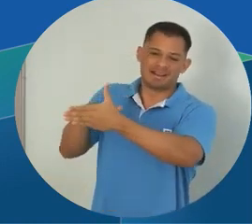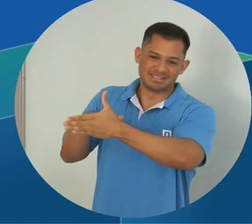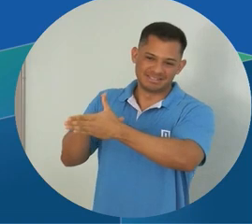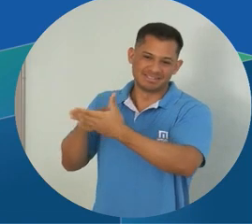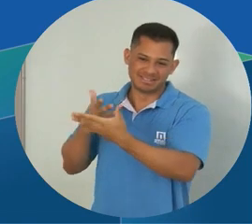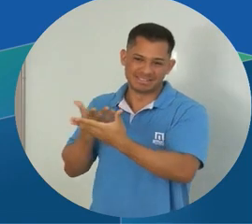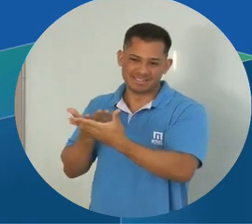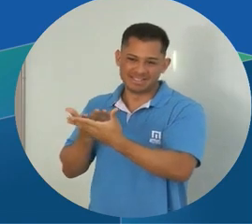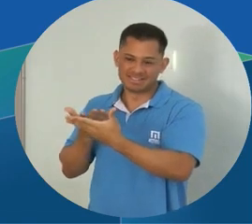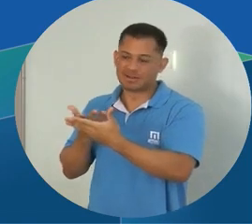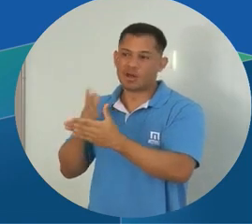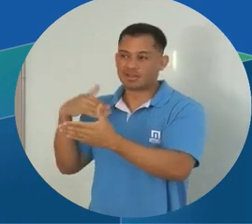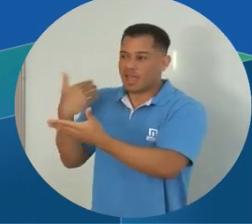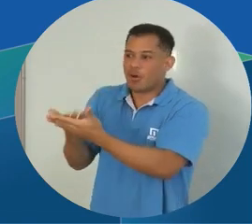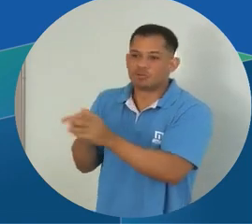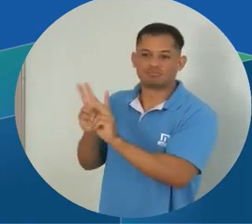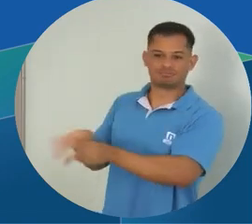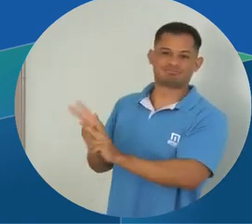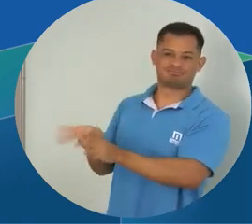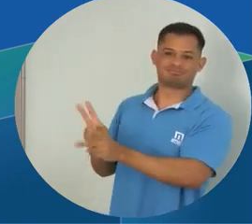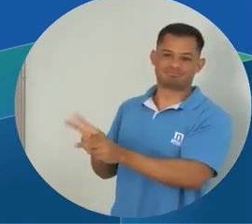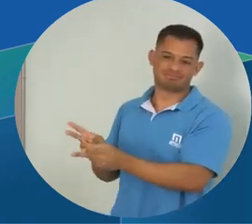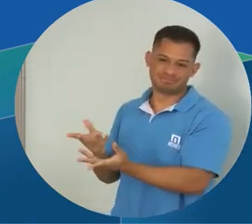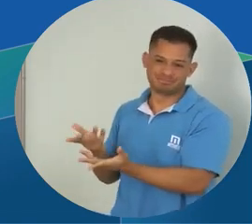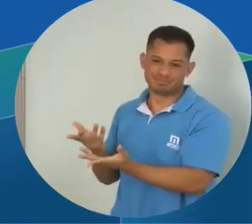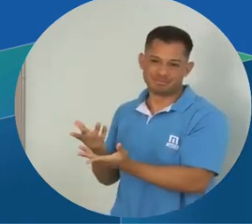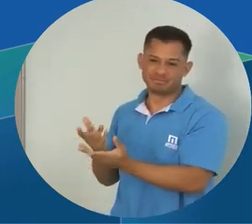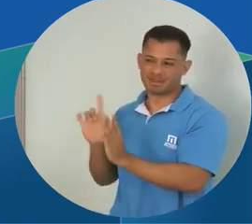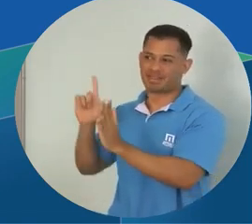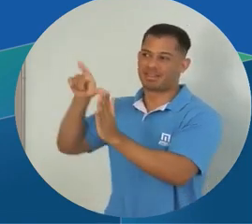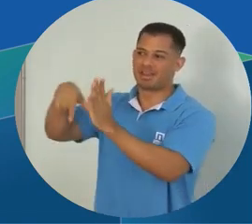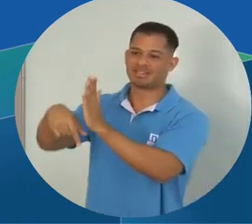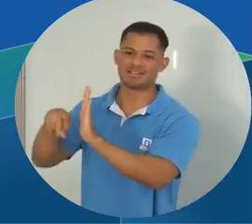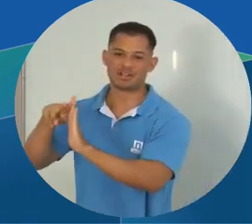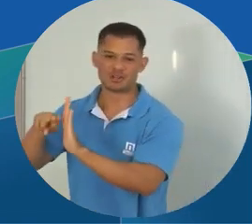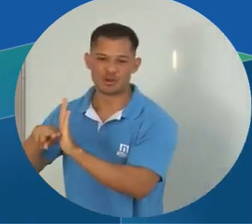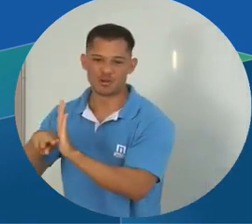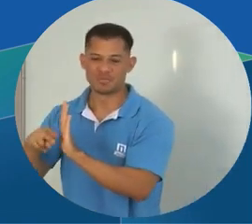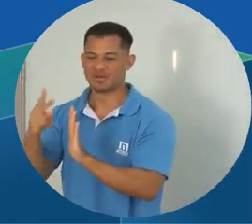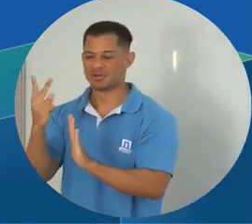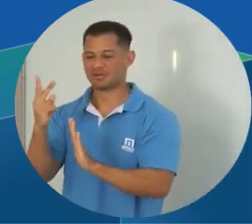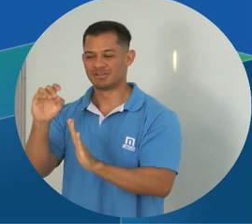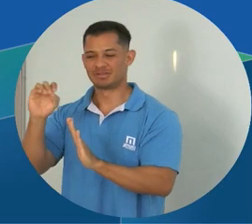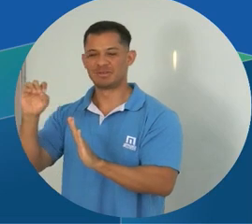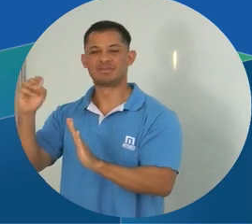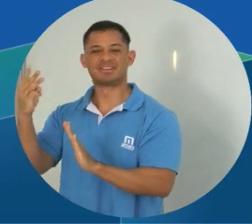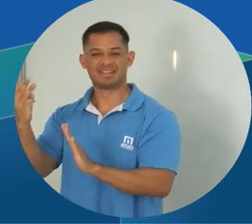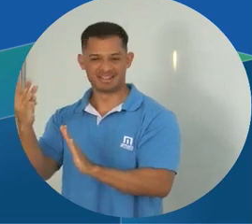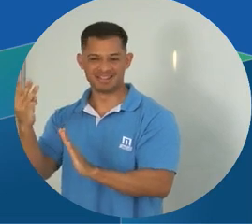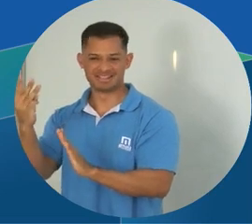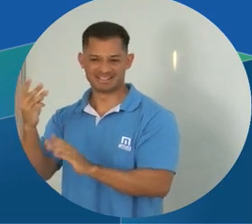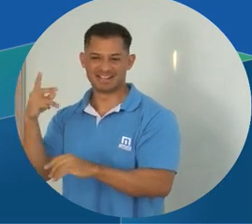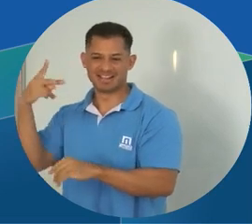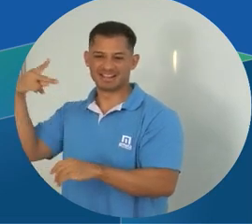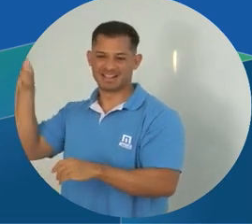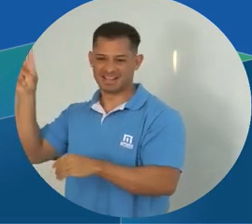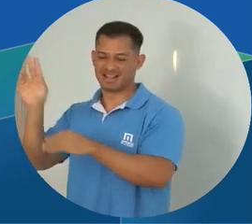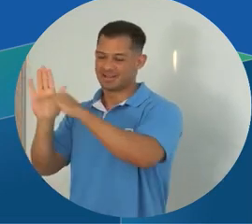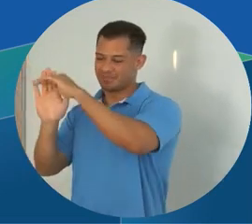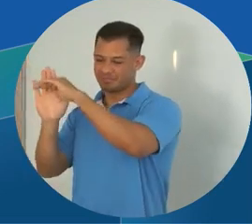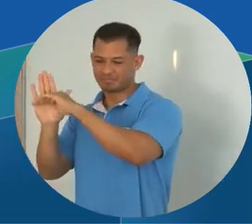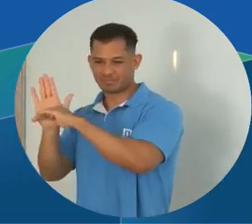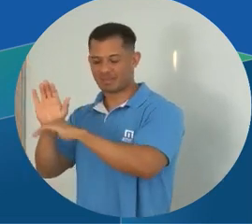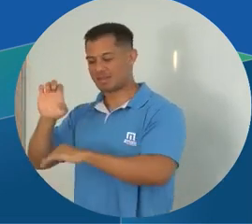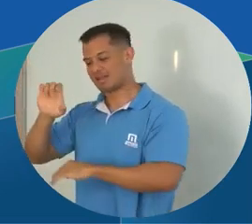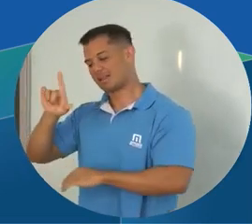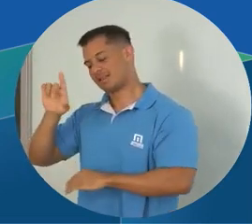barragens estão aí de pé, mas uma vez que você precisa atender aos critérios Eletrobras, algum